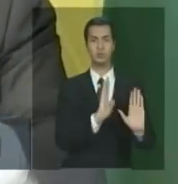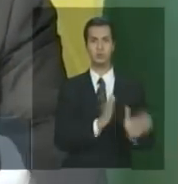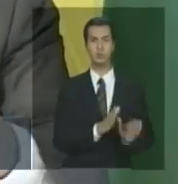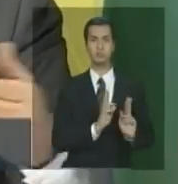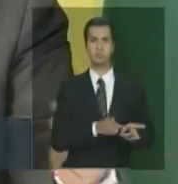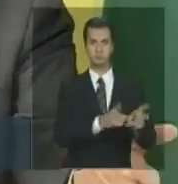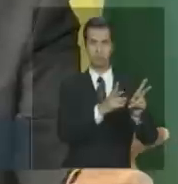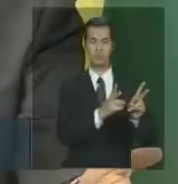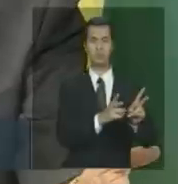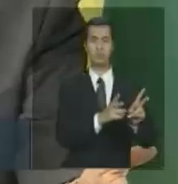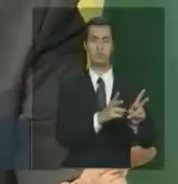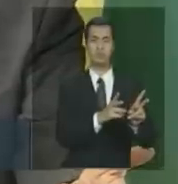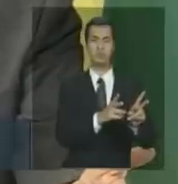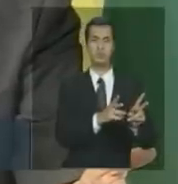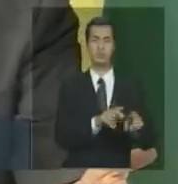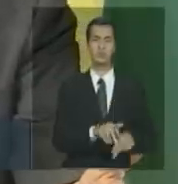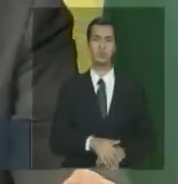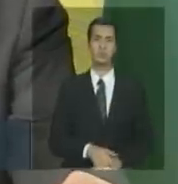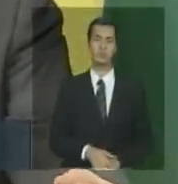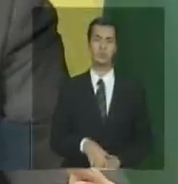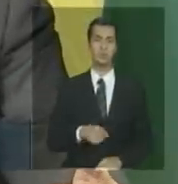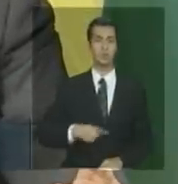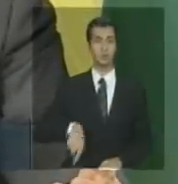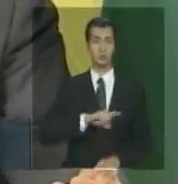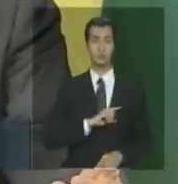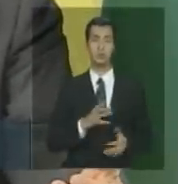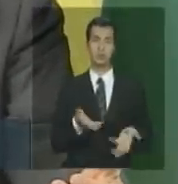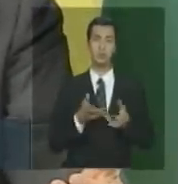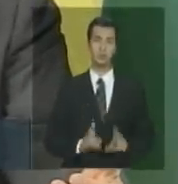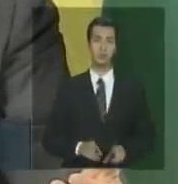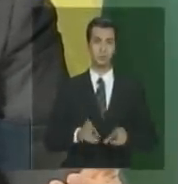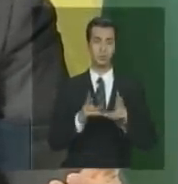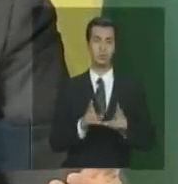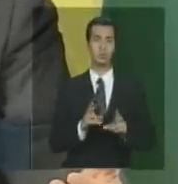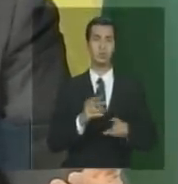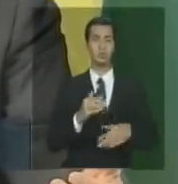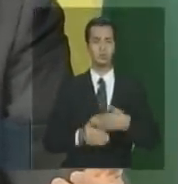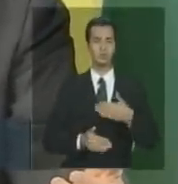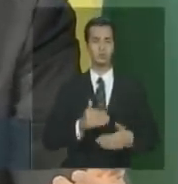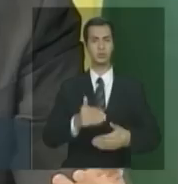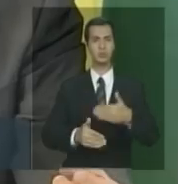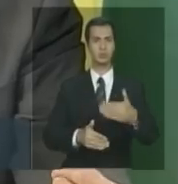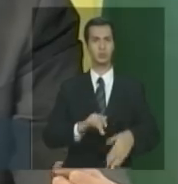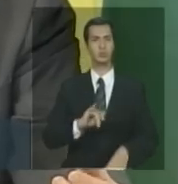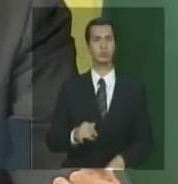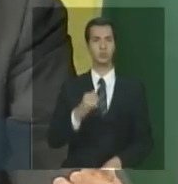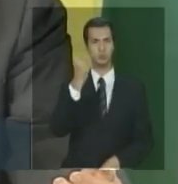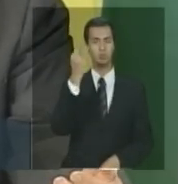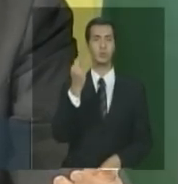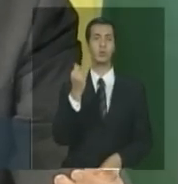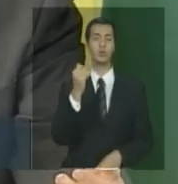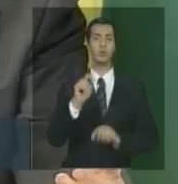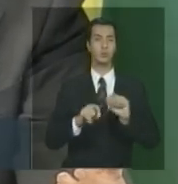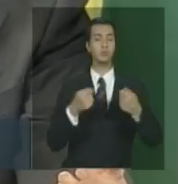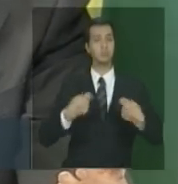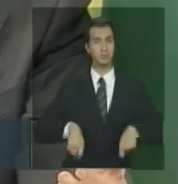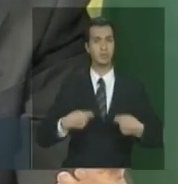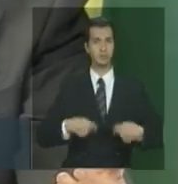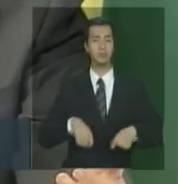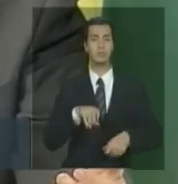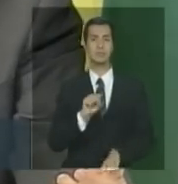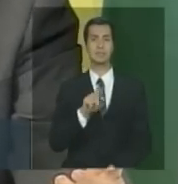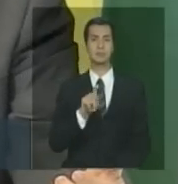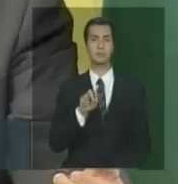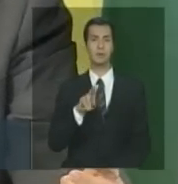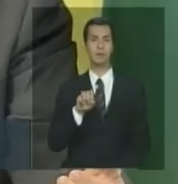permanentemente, né? E deveremos ter a continuação desse processo de redução de juros. Temos que reduzir os